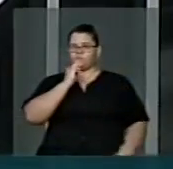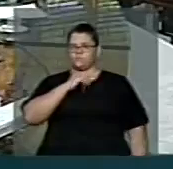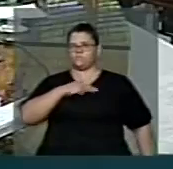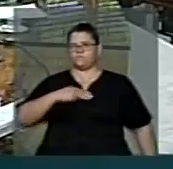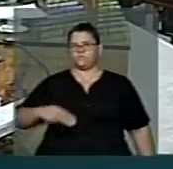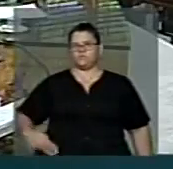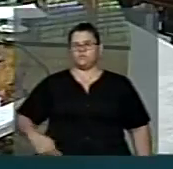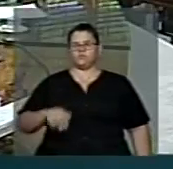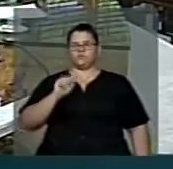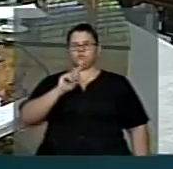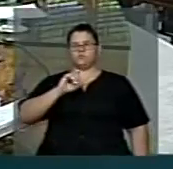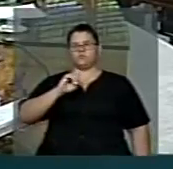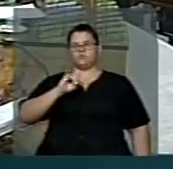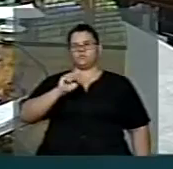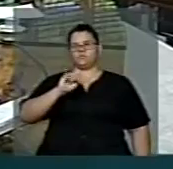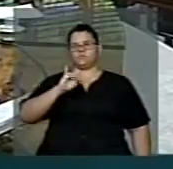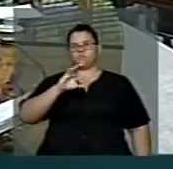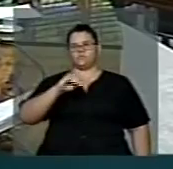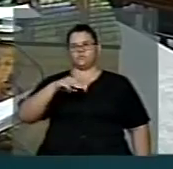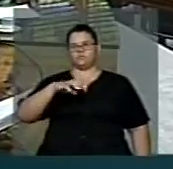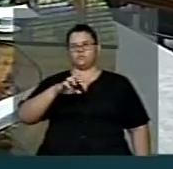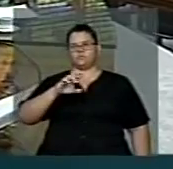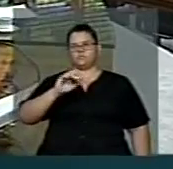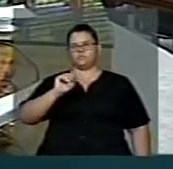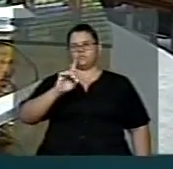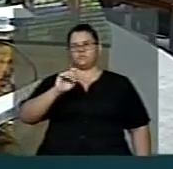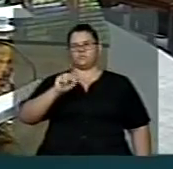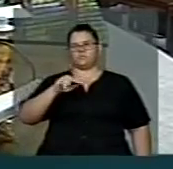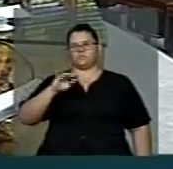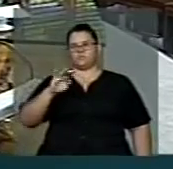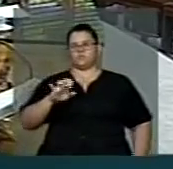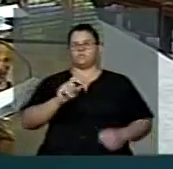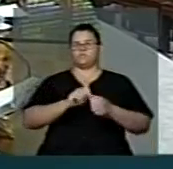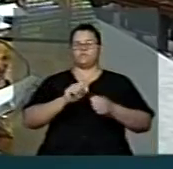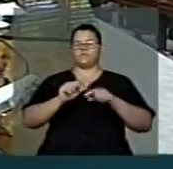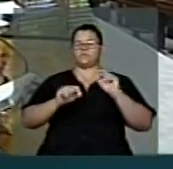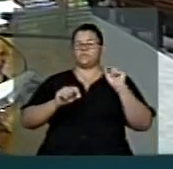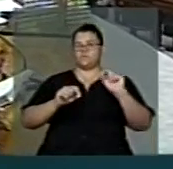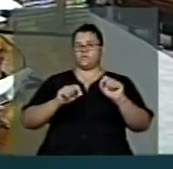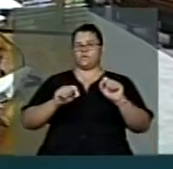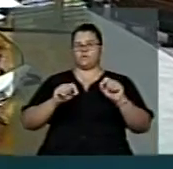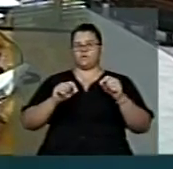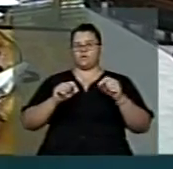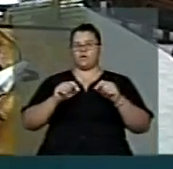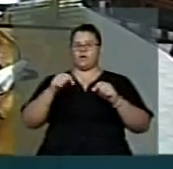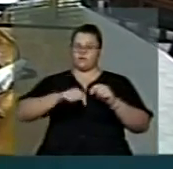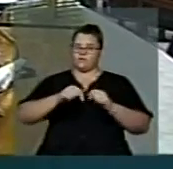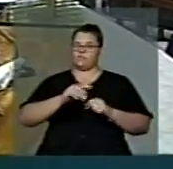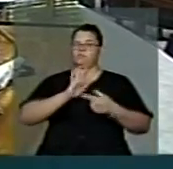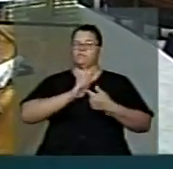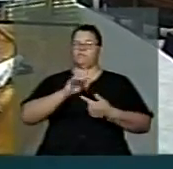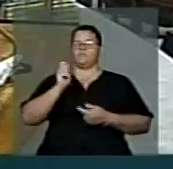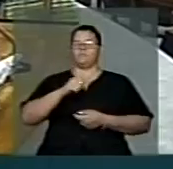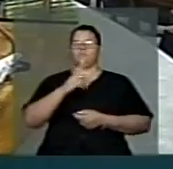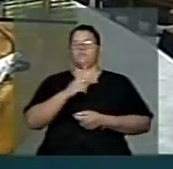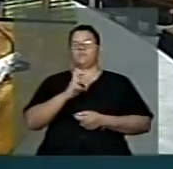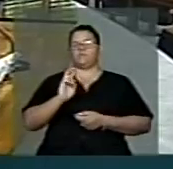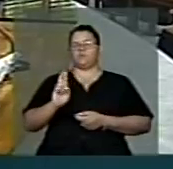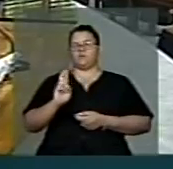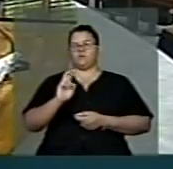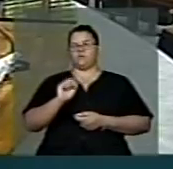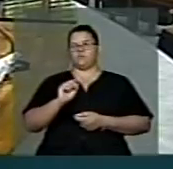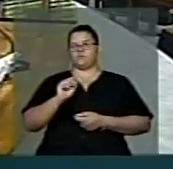Mercadante, com louvável proficiência. A propósito, cabe aqui envolver brevemente a PL 4372/2012.